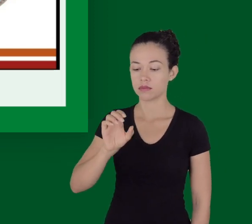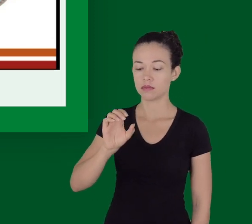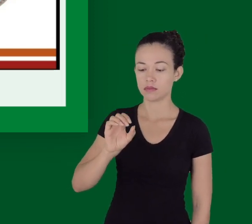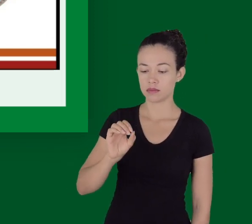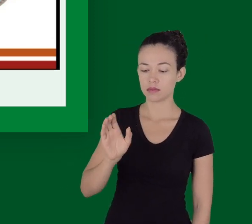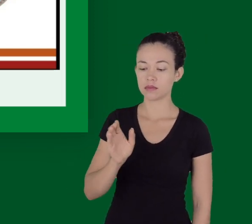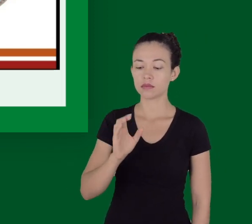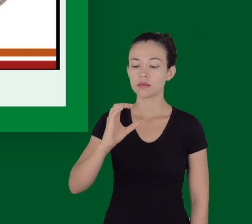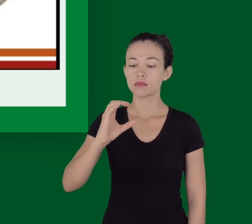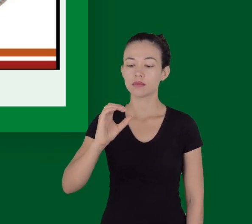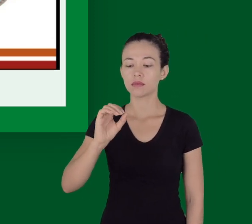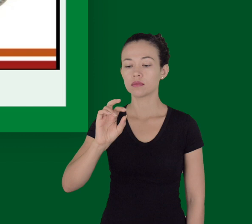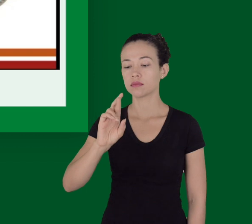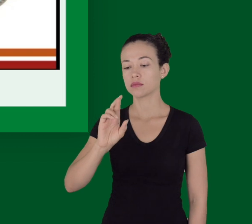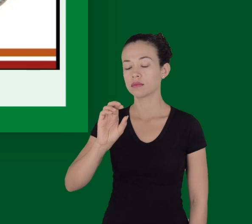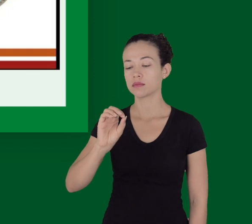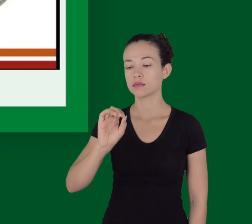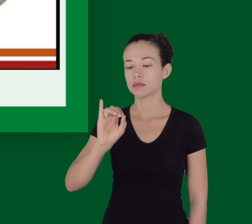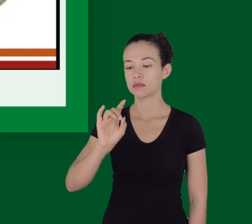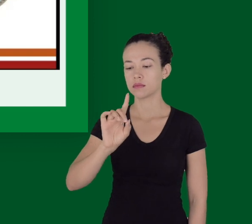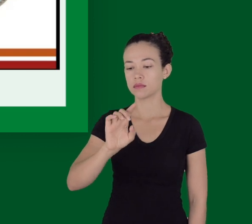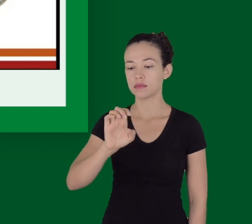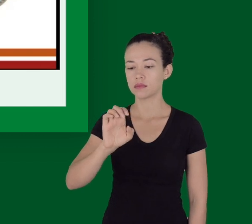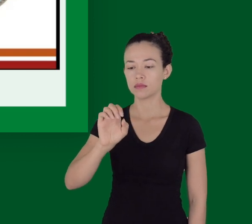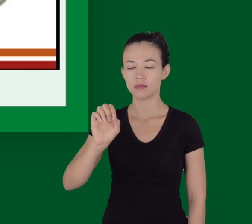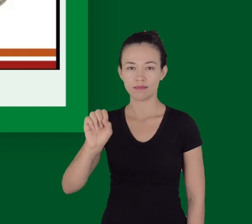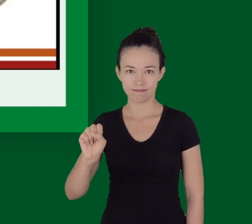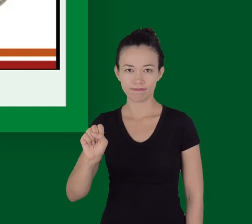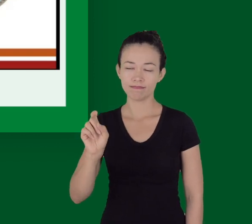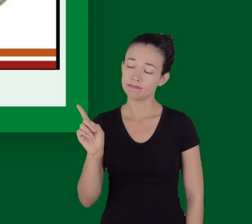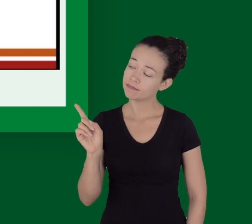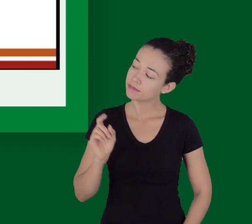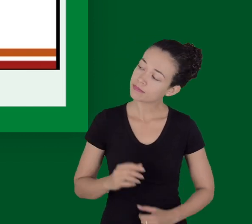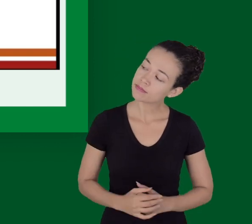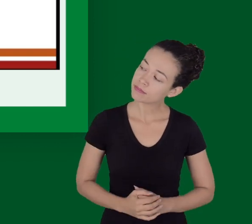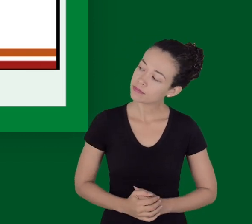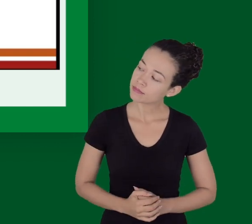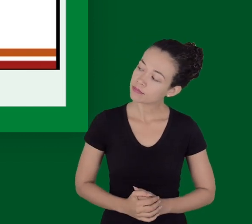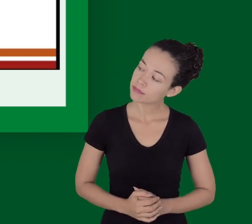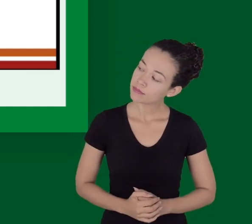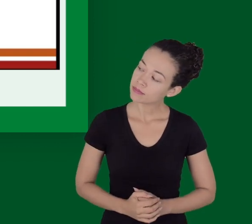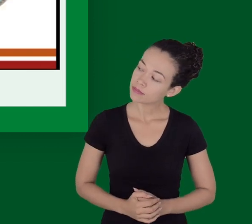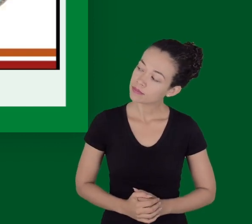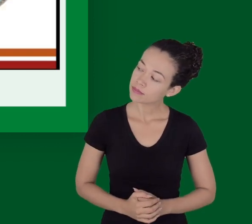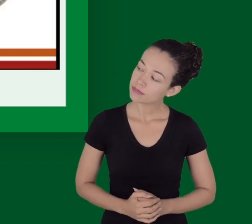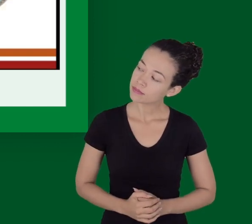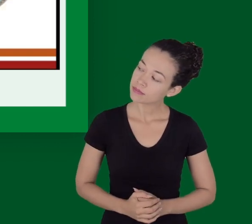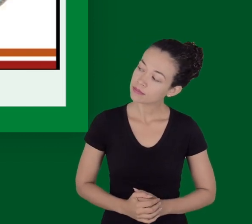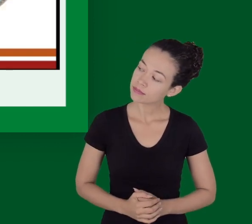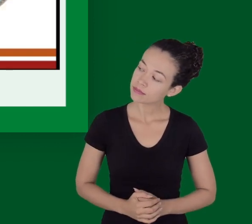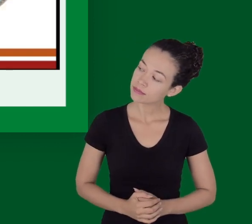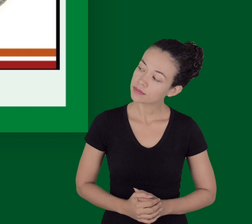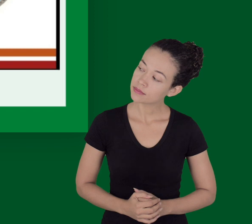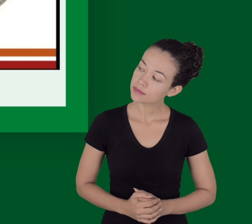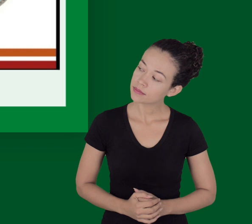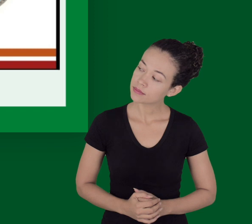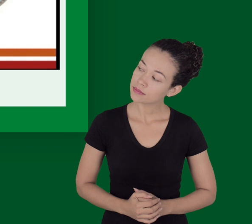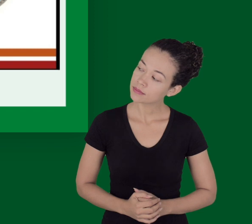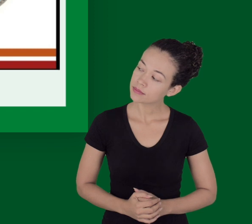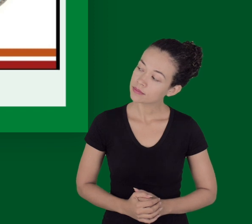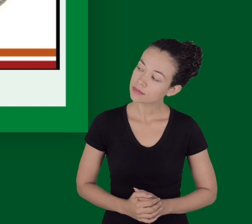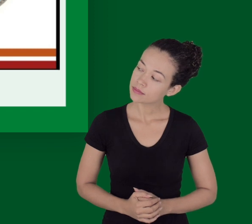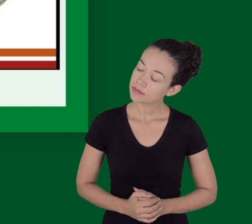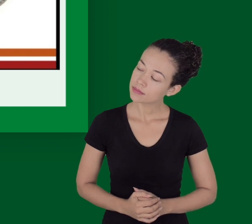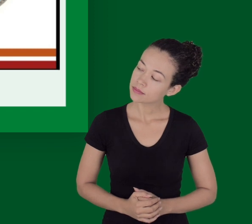destaque, vou mostrar aqui, né, nessa estrutura, nesses gominhos, né, ao redor aí